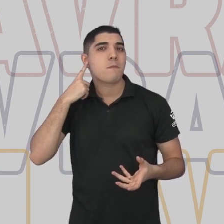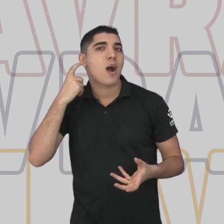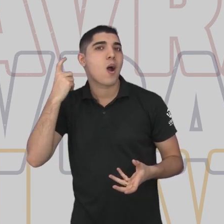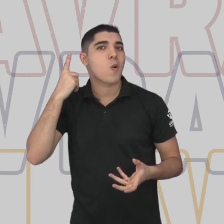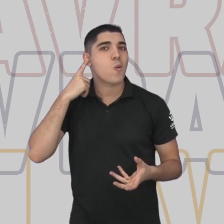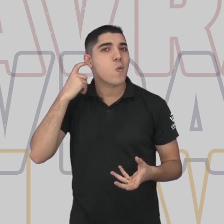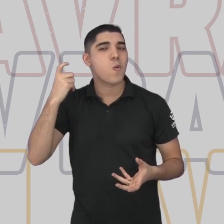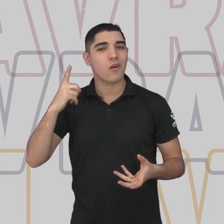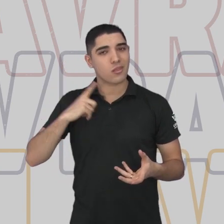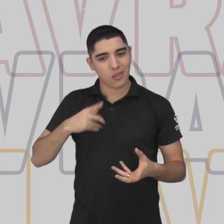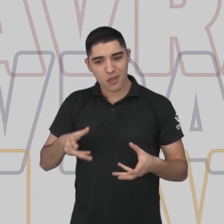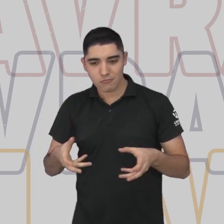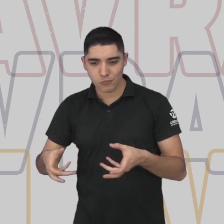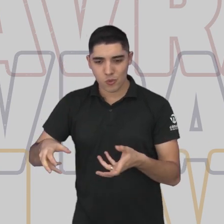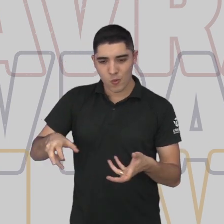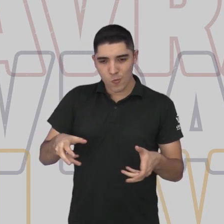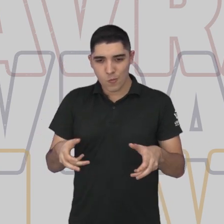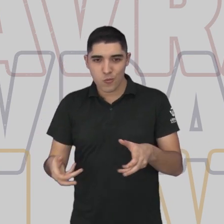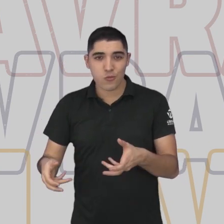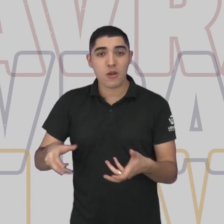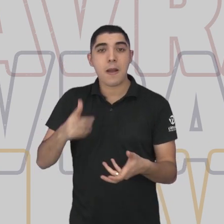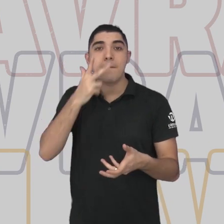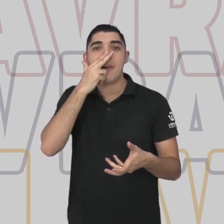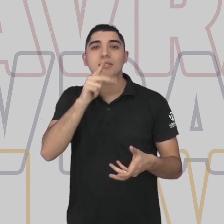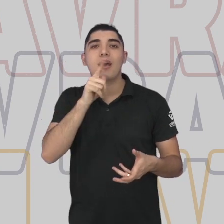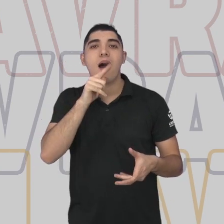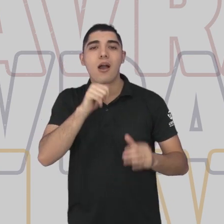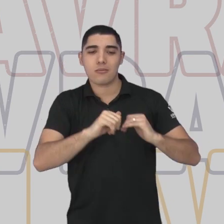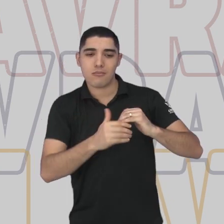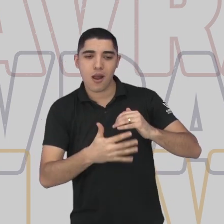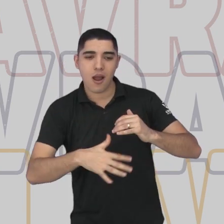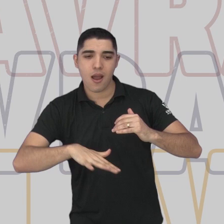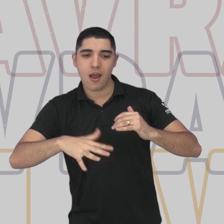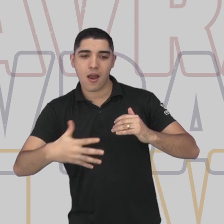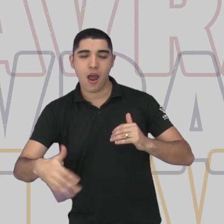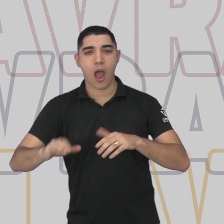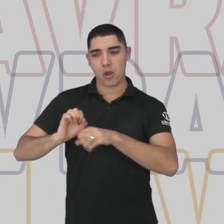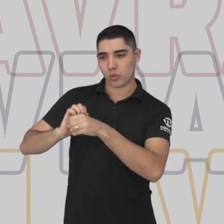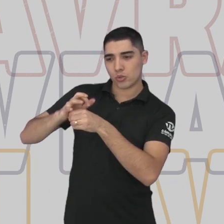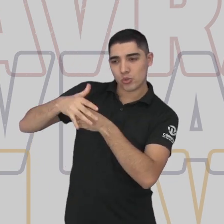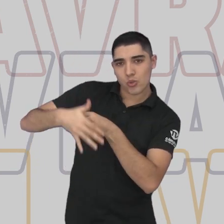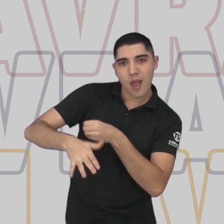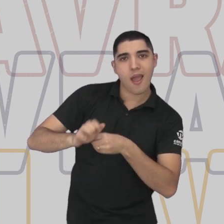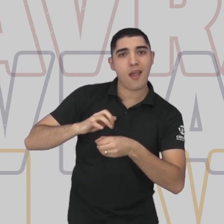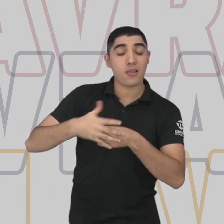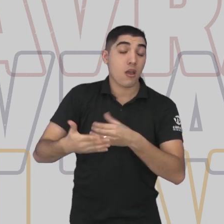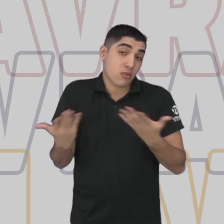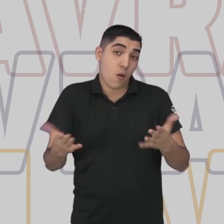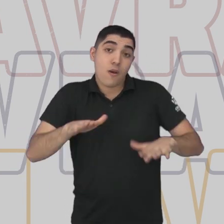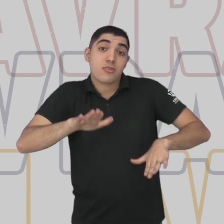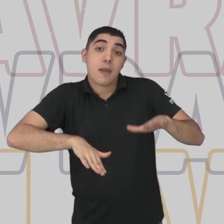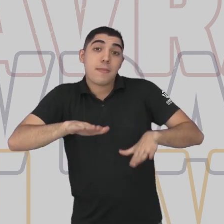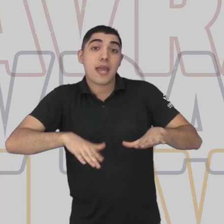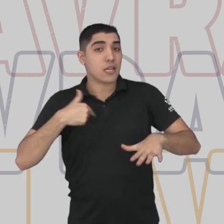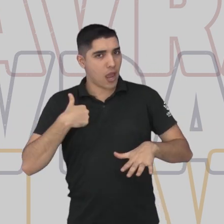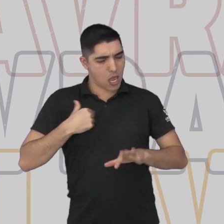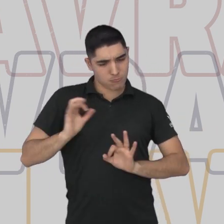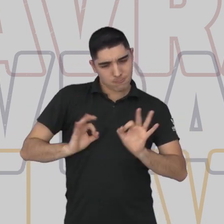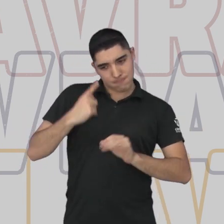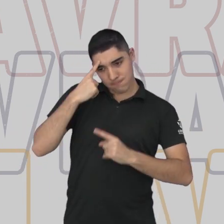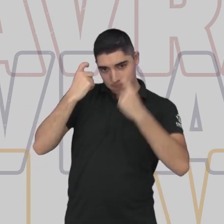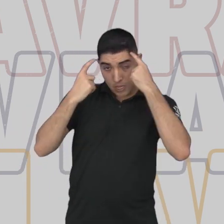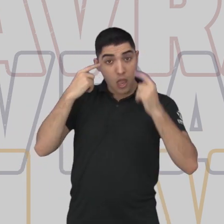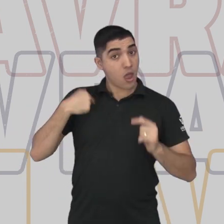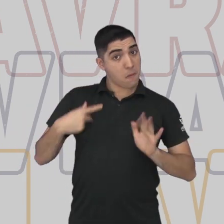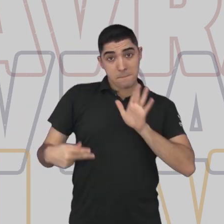tem os sons, né, que a gente utiliza, e som de mar, cachoeira, então depende, a gente cria, né?